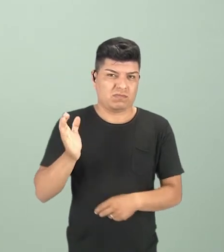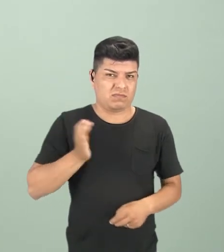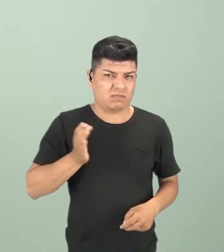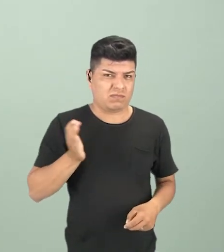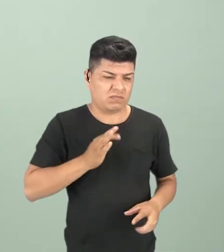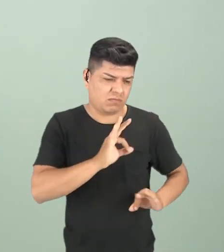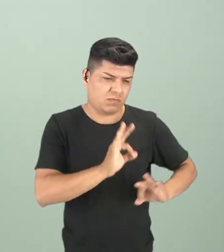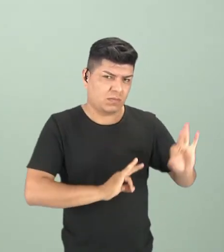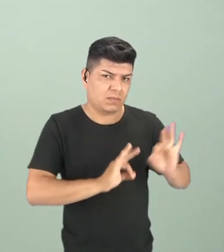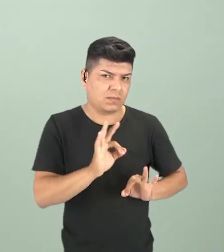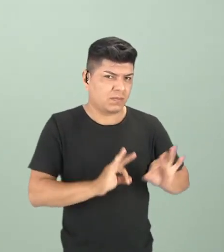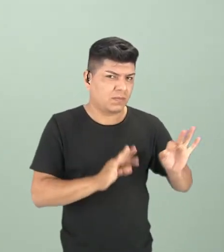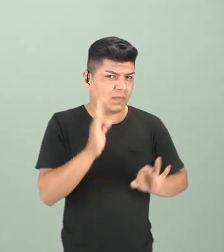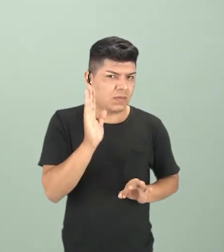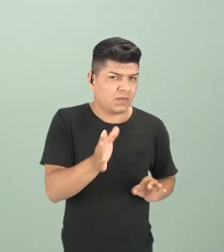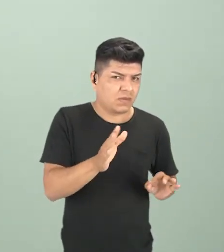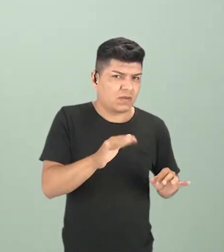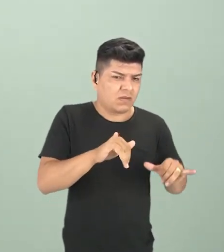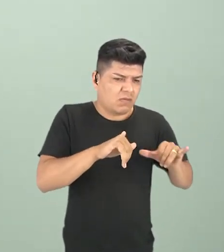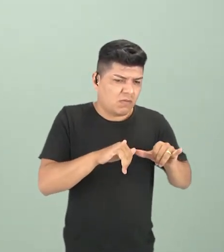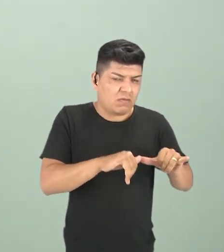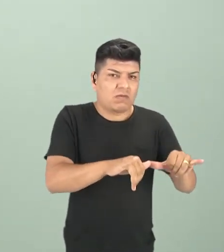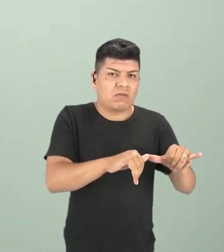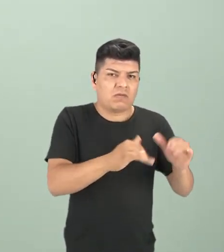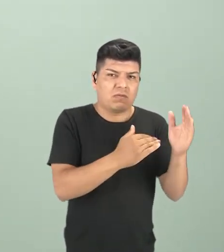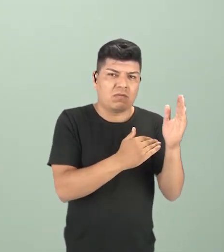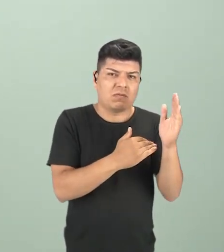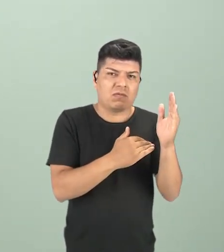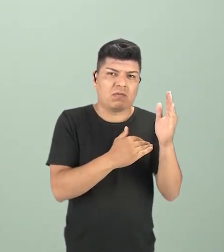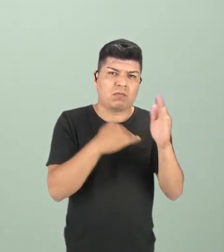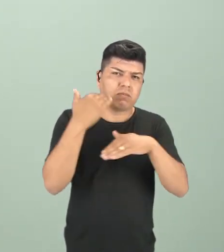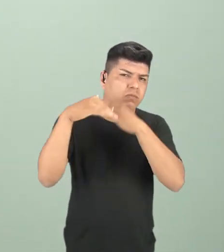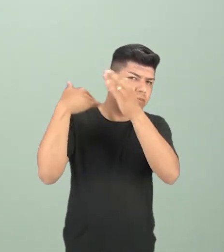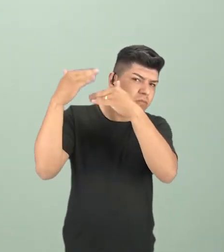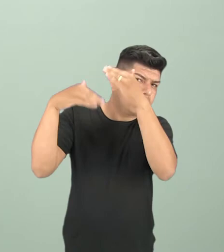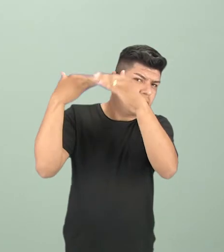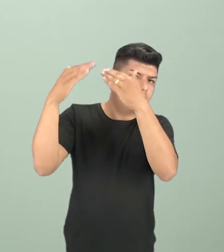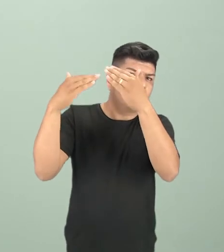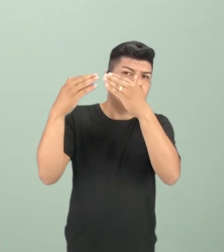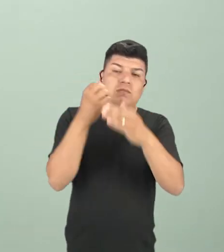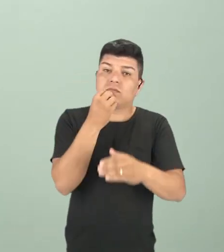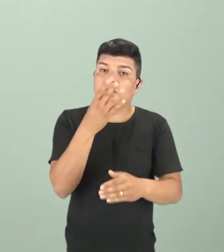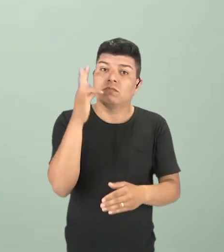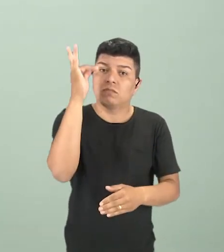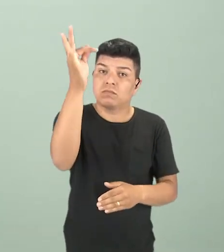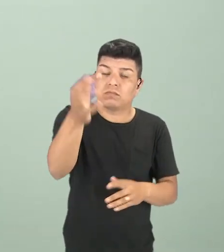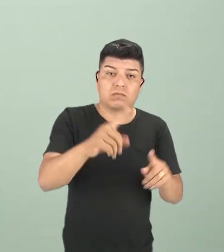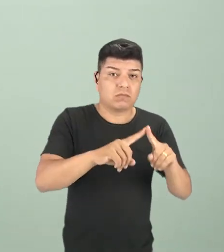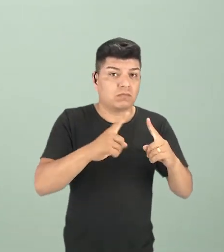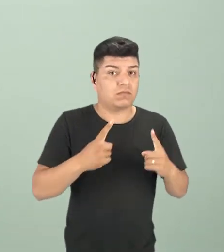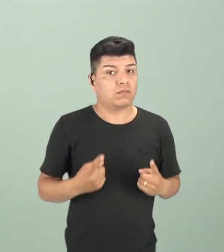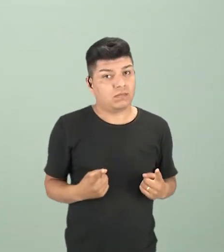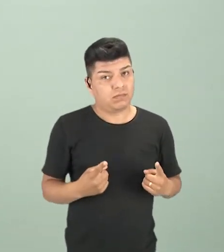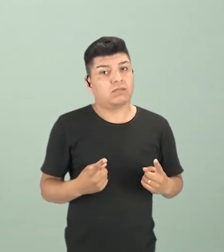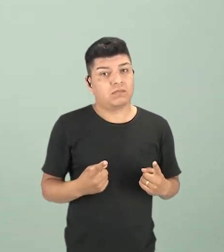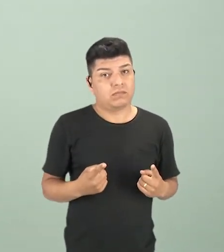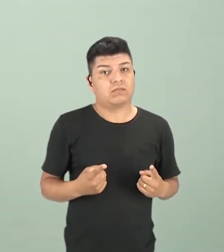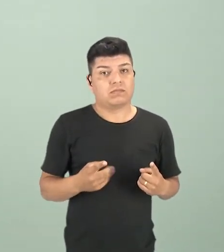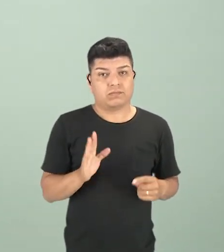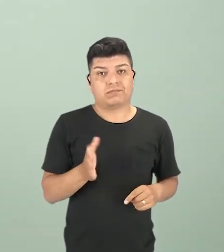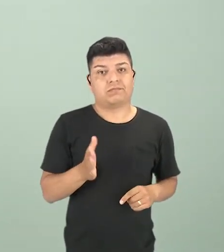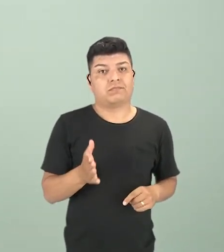elite organizada, comércio querendo crescer. Isso não quer dizer que isso vai trazer bons futuros, mas já é um